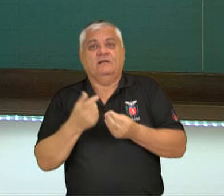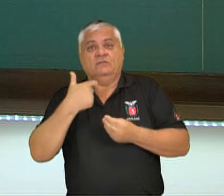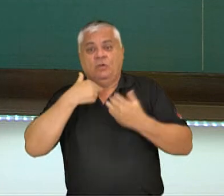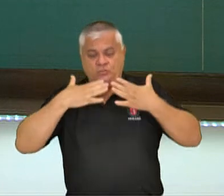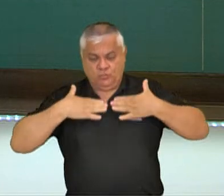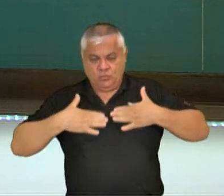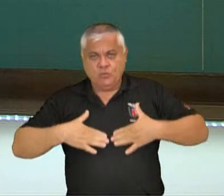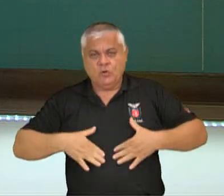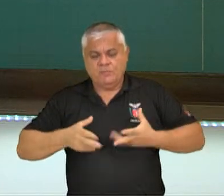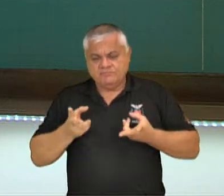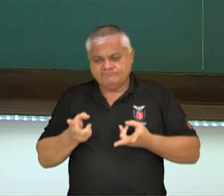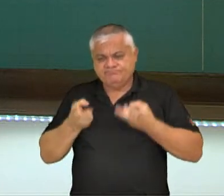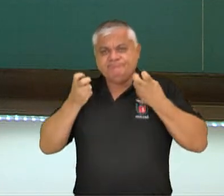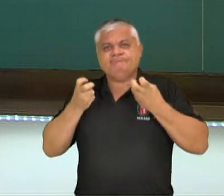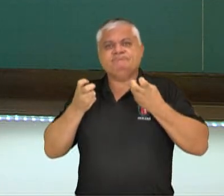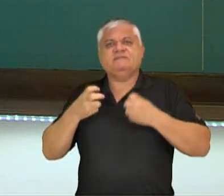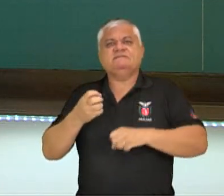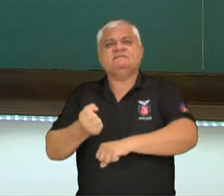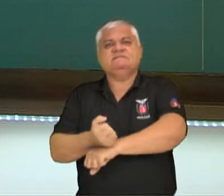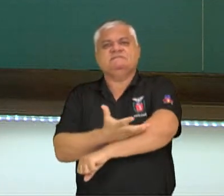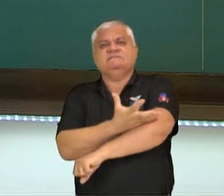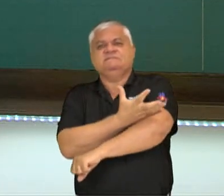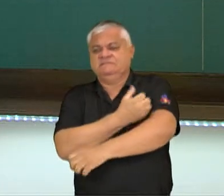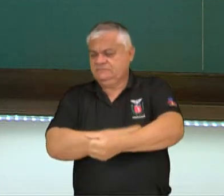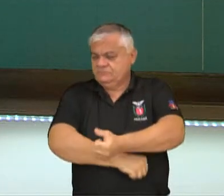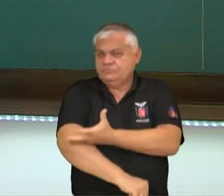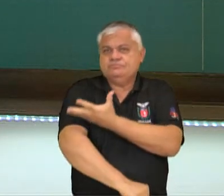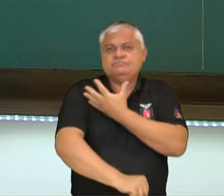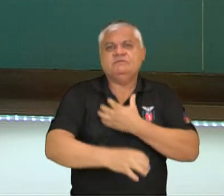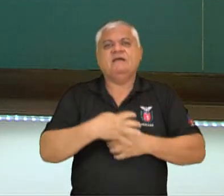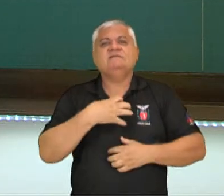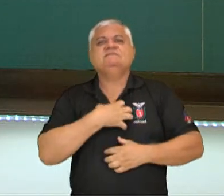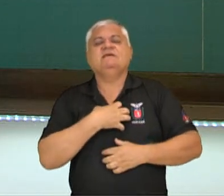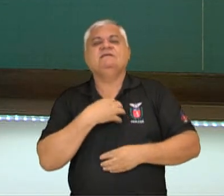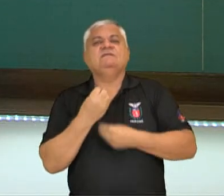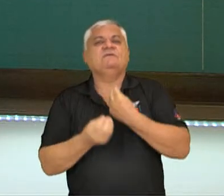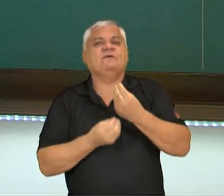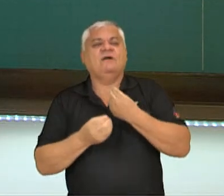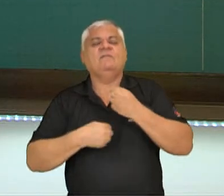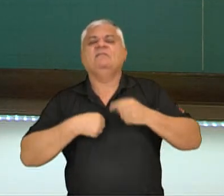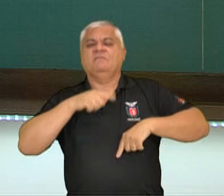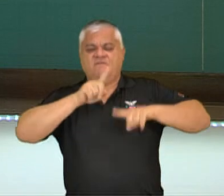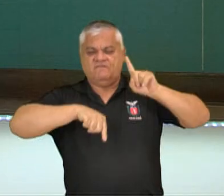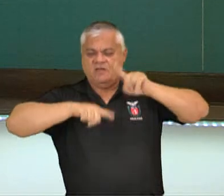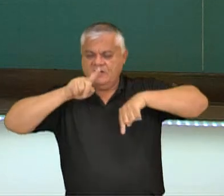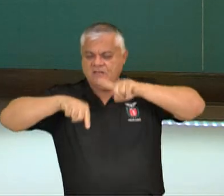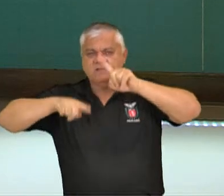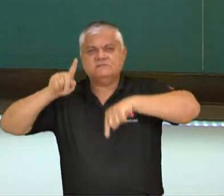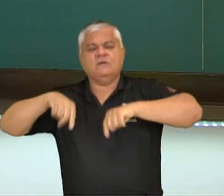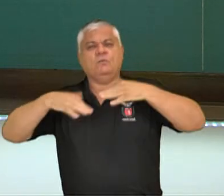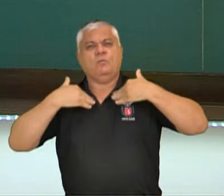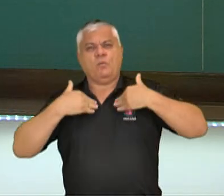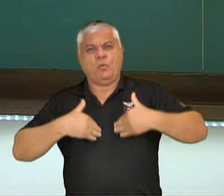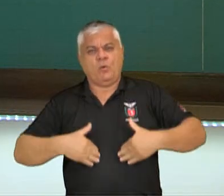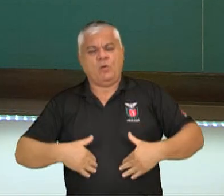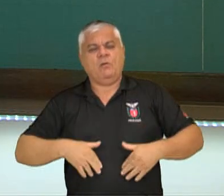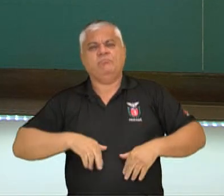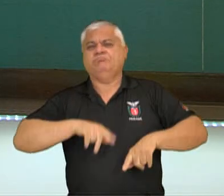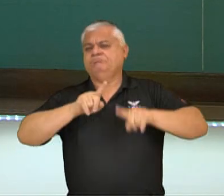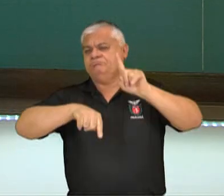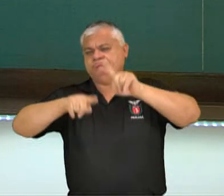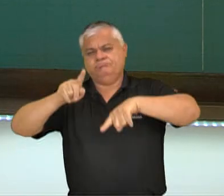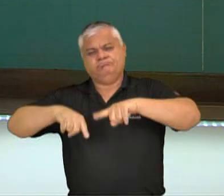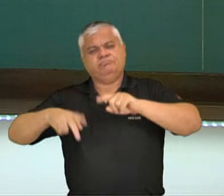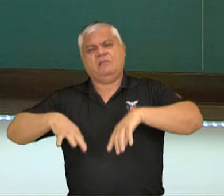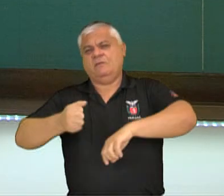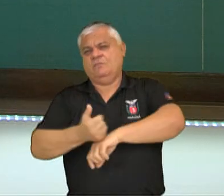nosso corpo sente essas emoções e as variações do nosso corpo conforme as diferentes emoções